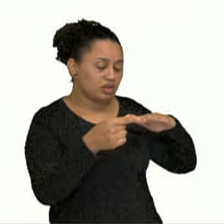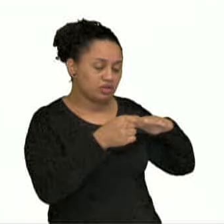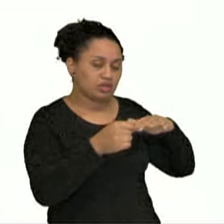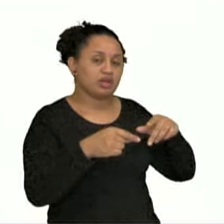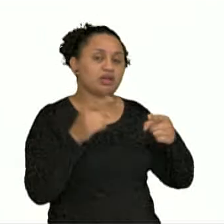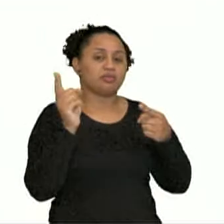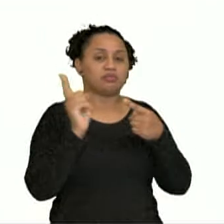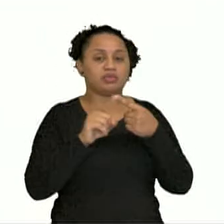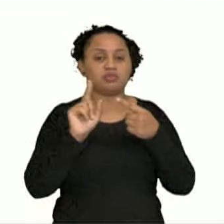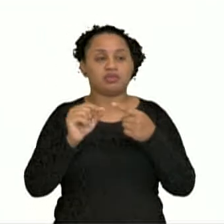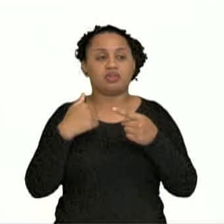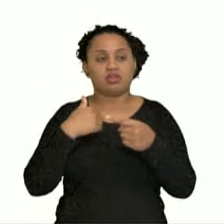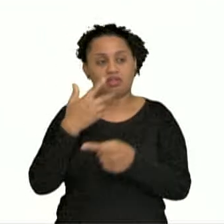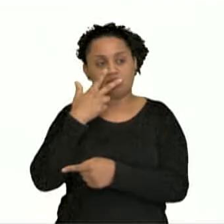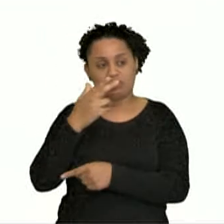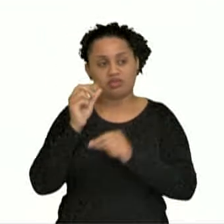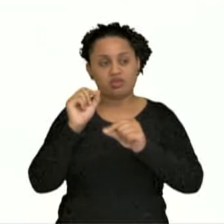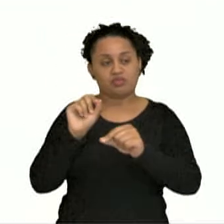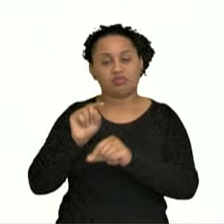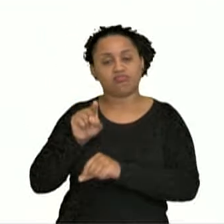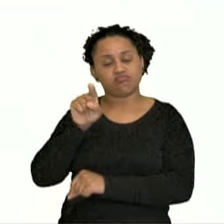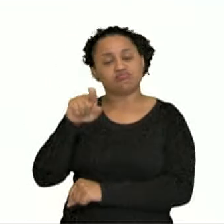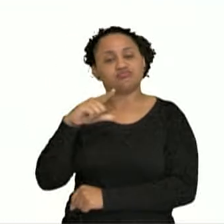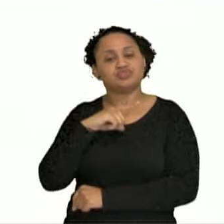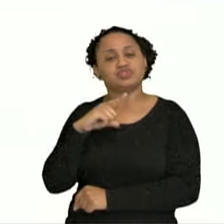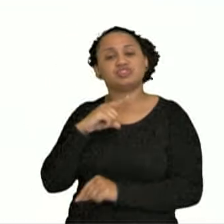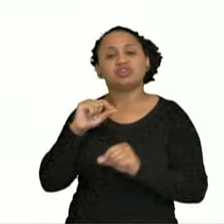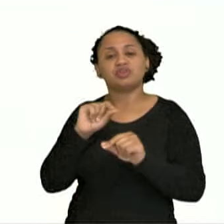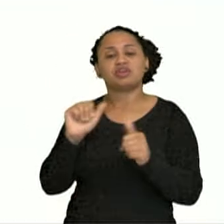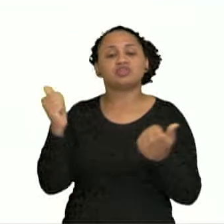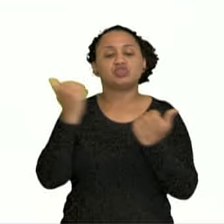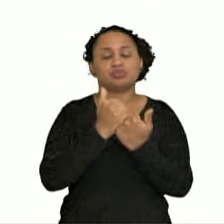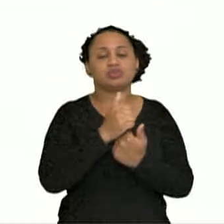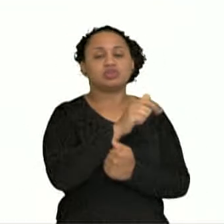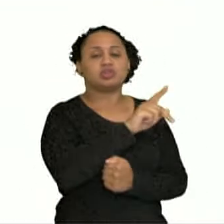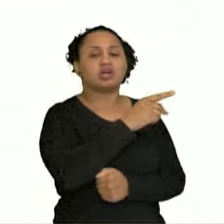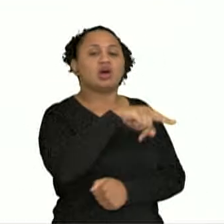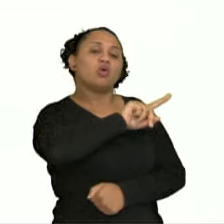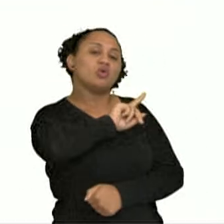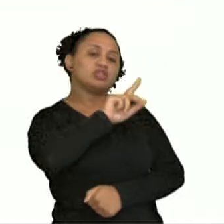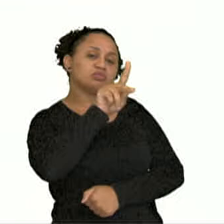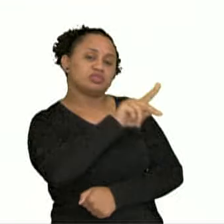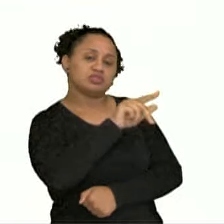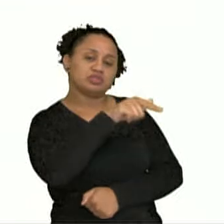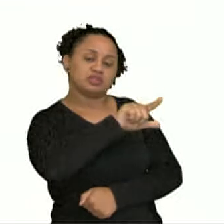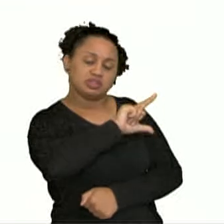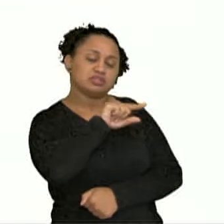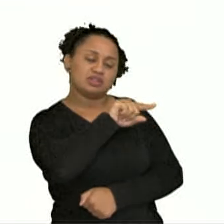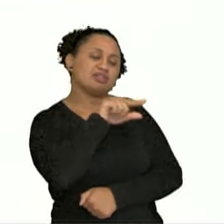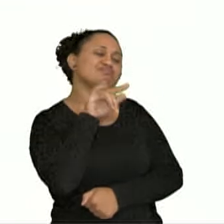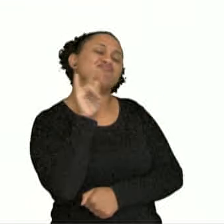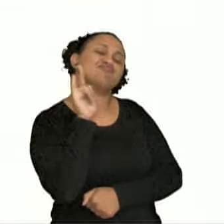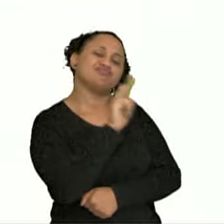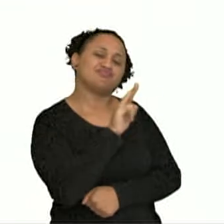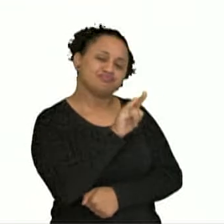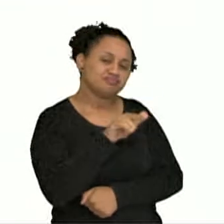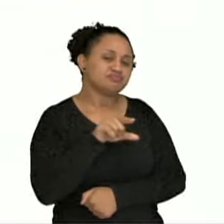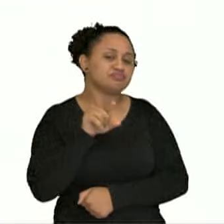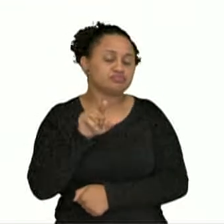primeiro é que eu achava que ela tinha tomado o lugar da professora anterior, que eu adorava.